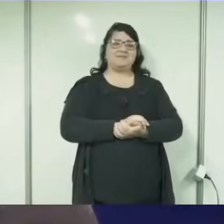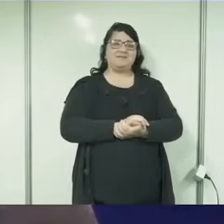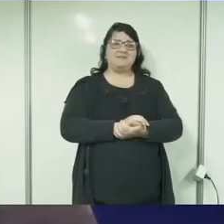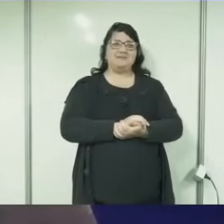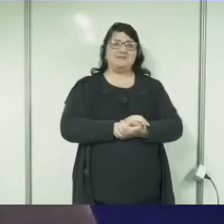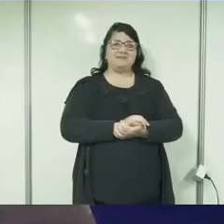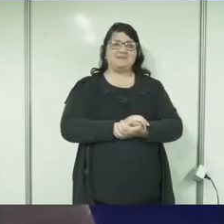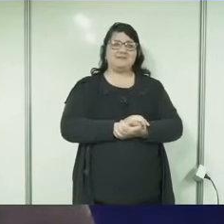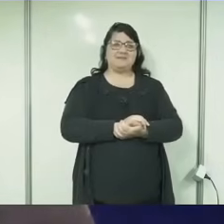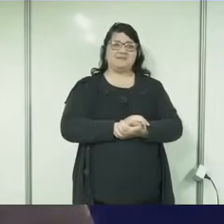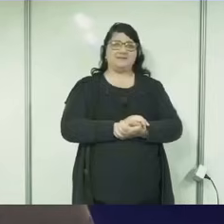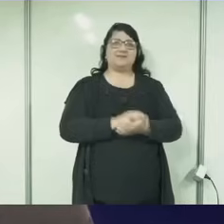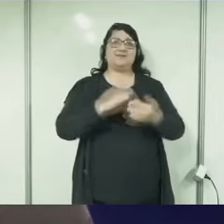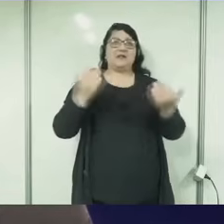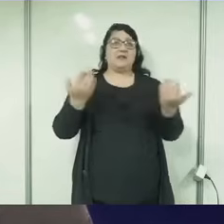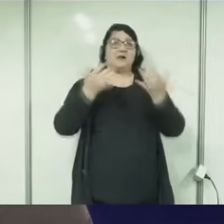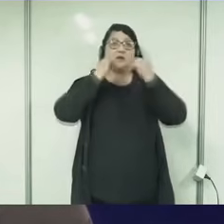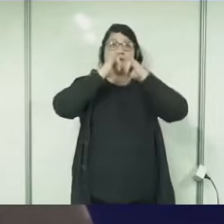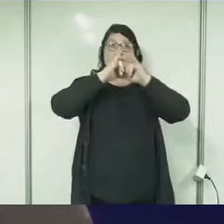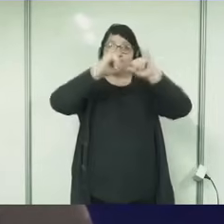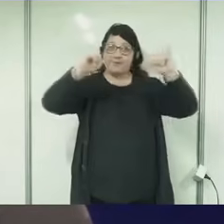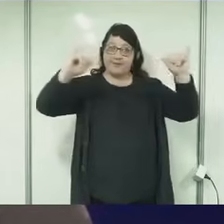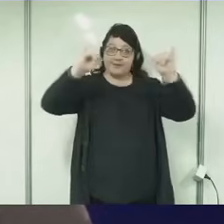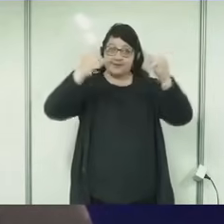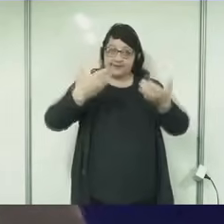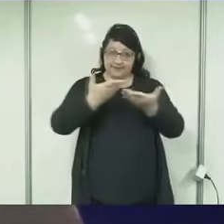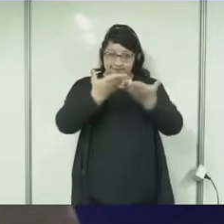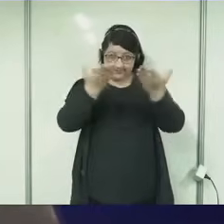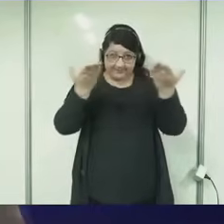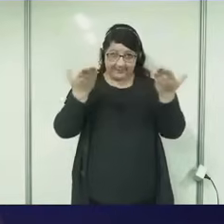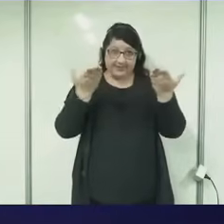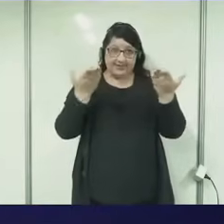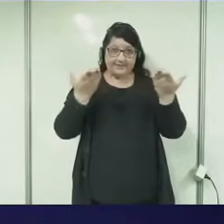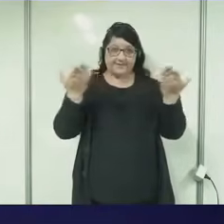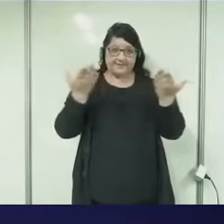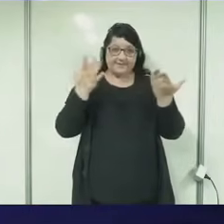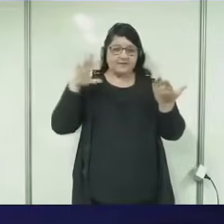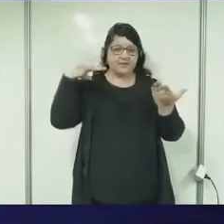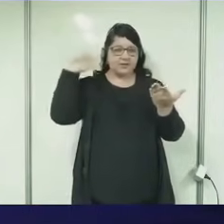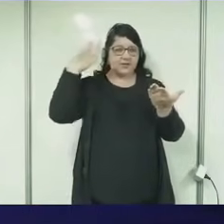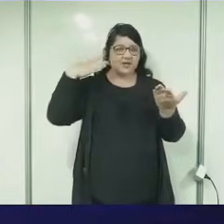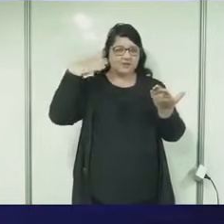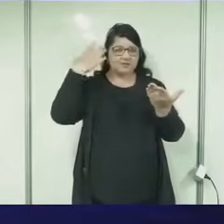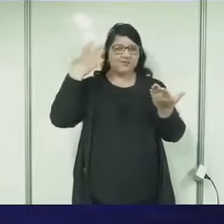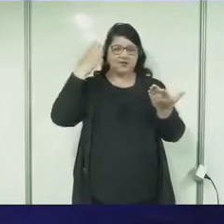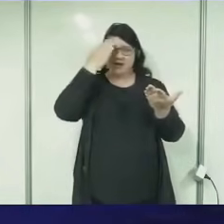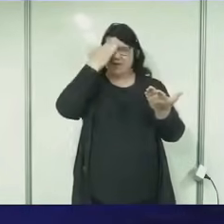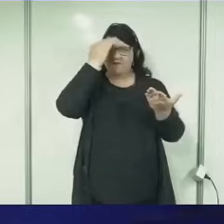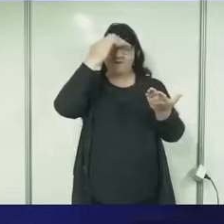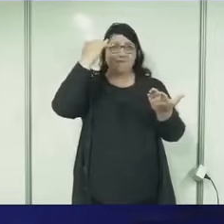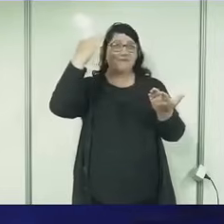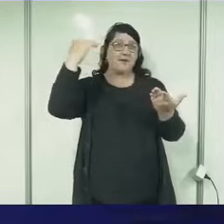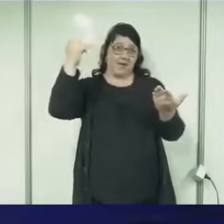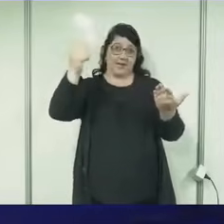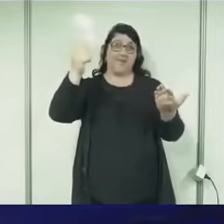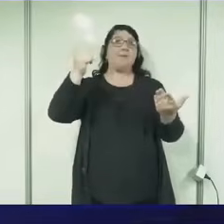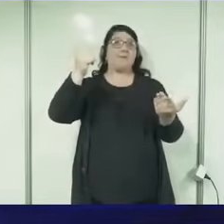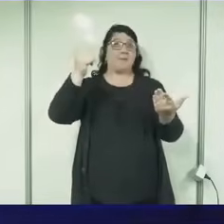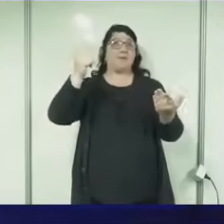Deixa eu dizer uma coisa para vocês. Essa música aqui, que fez sucesso com Zezé Di Camargo e